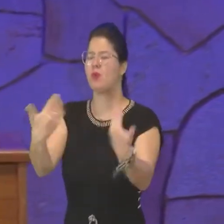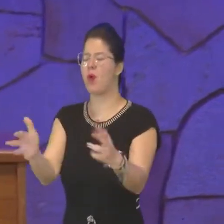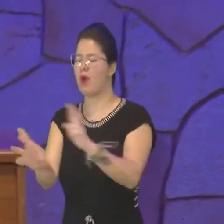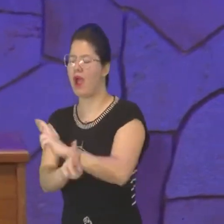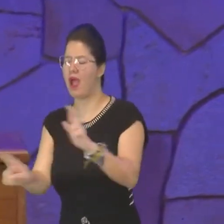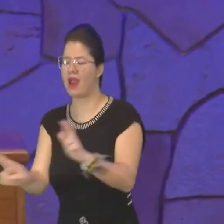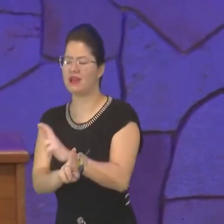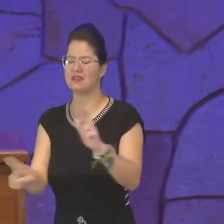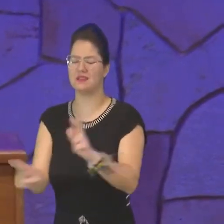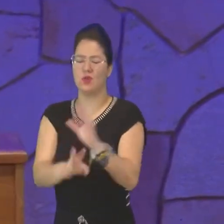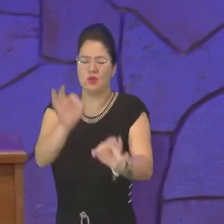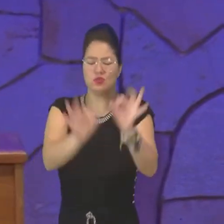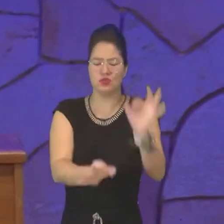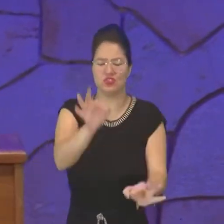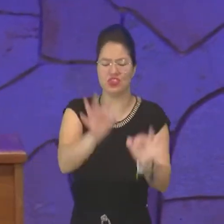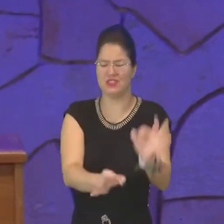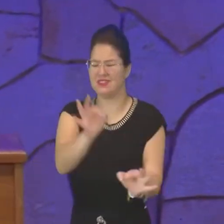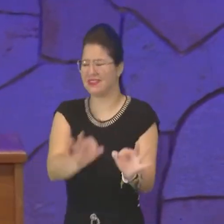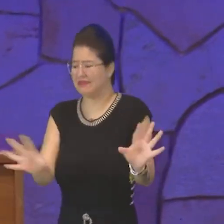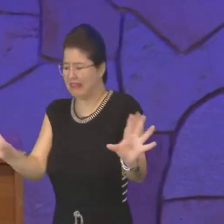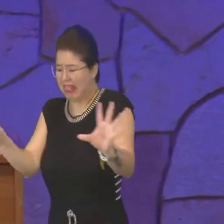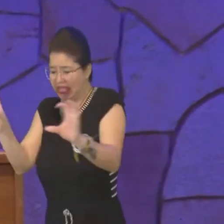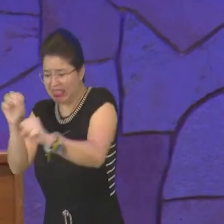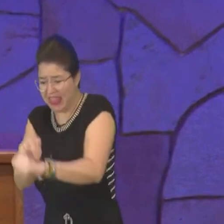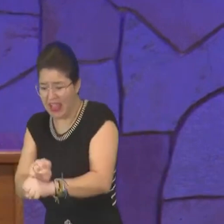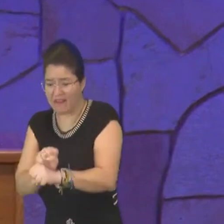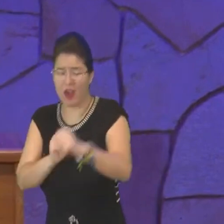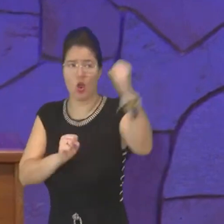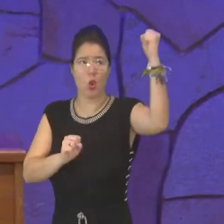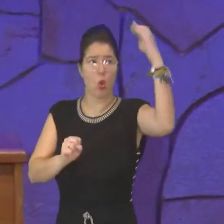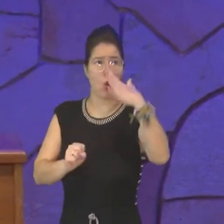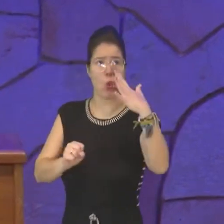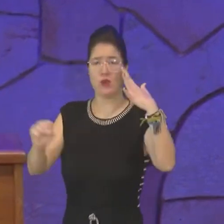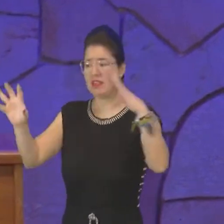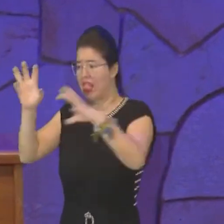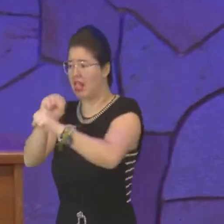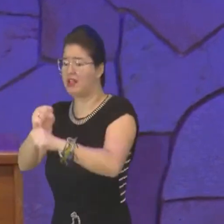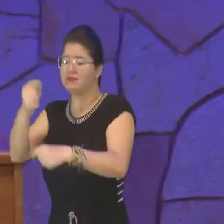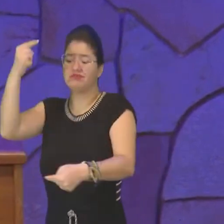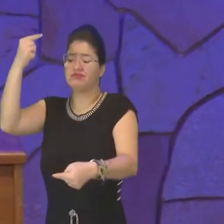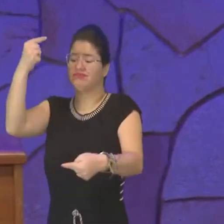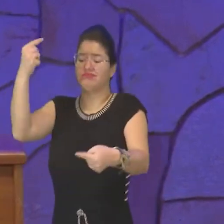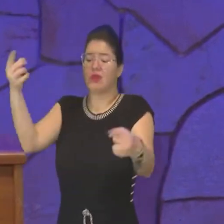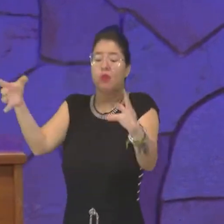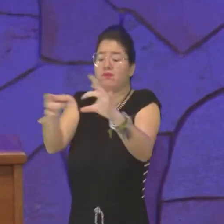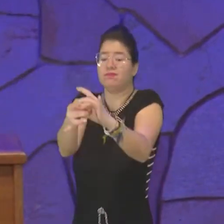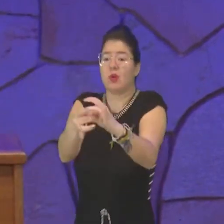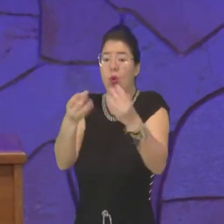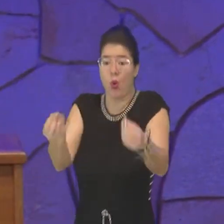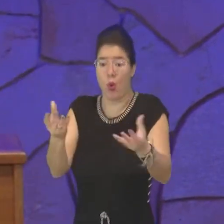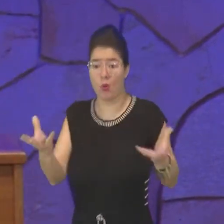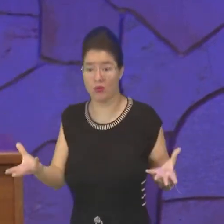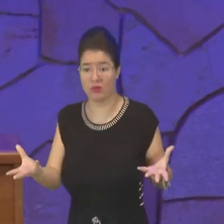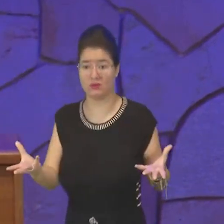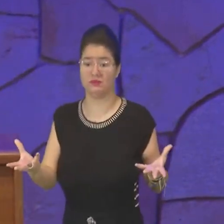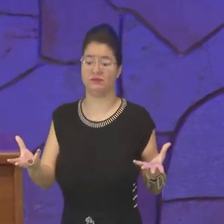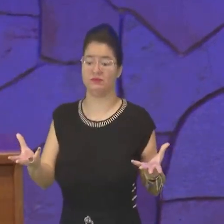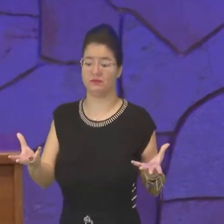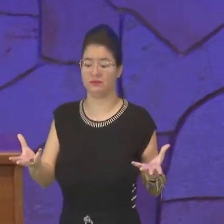Que comunhão da luz com as trevas? Que associação, companheirismo, ligação